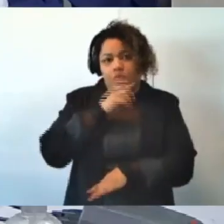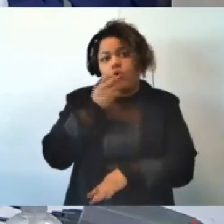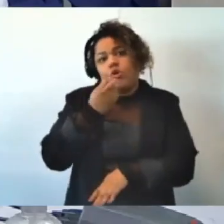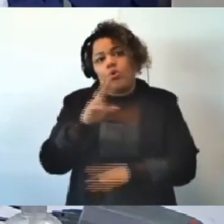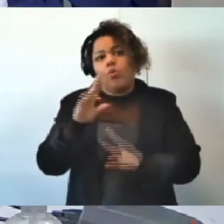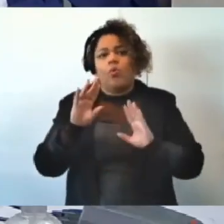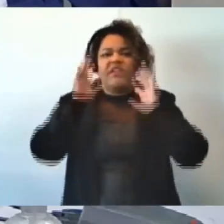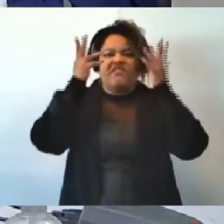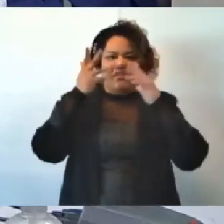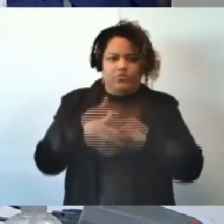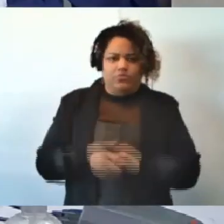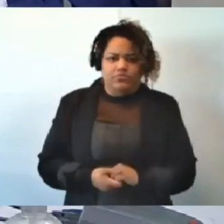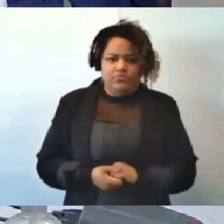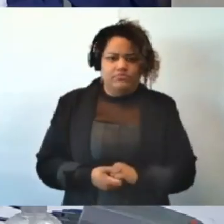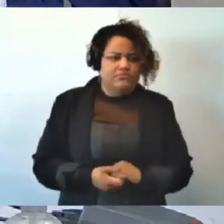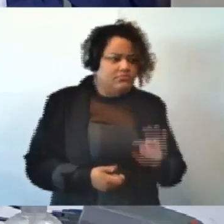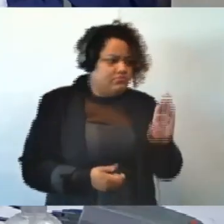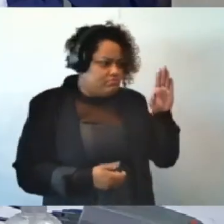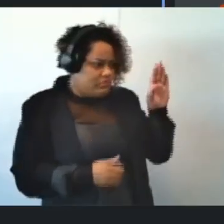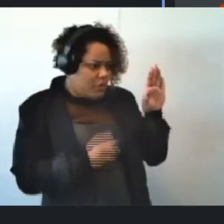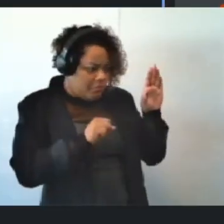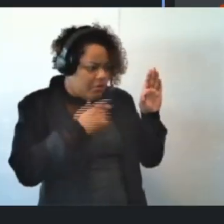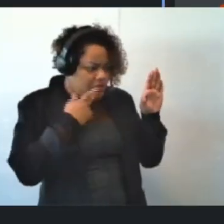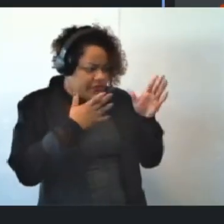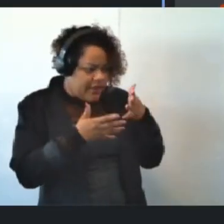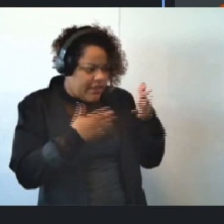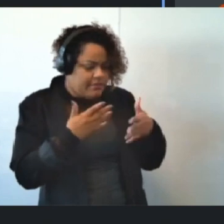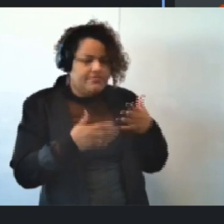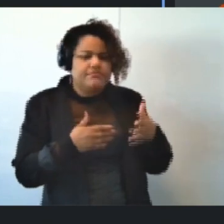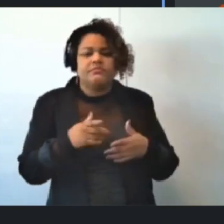Vereador, pode falar? Pois não, Luiz, fica à vontade.